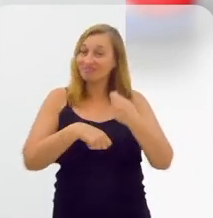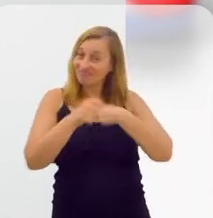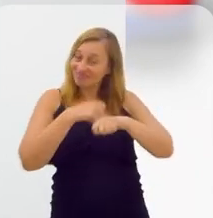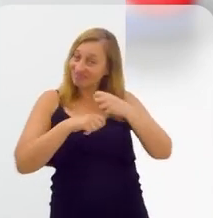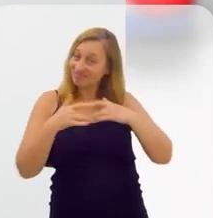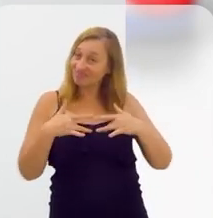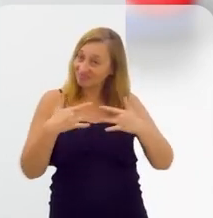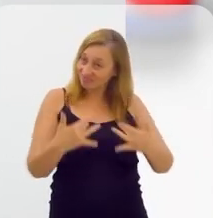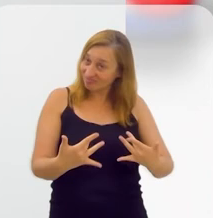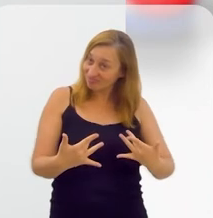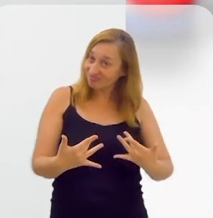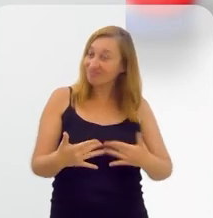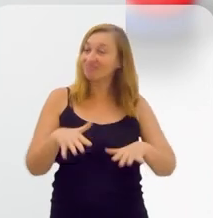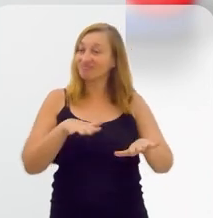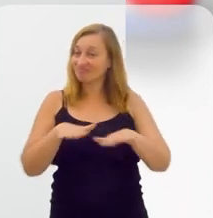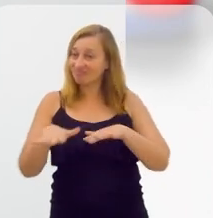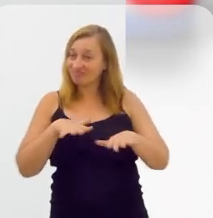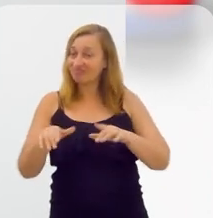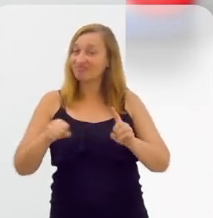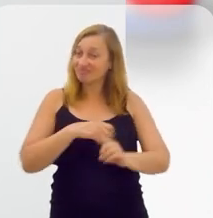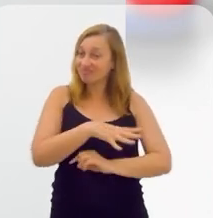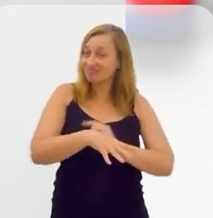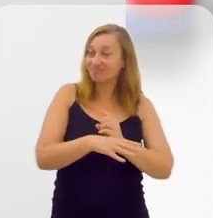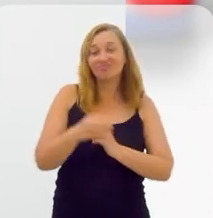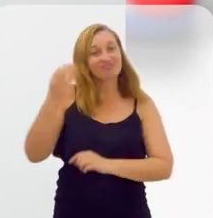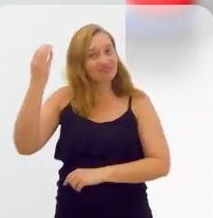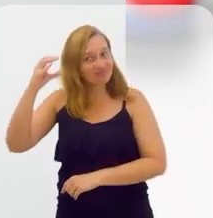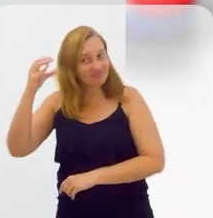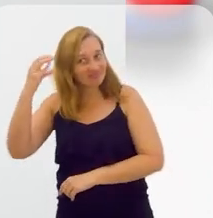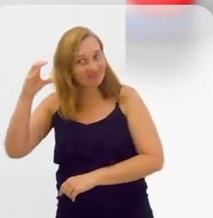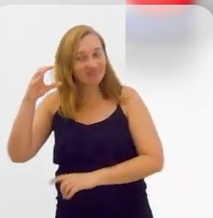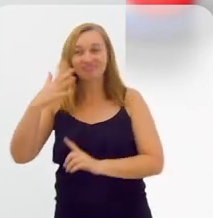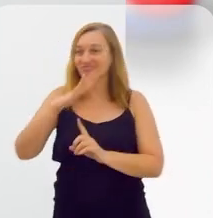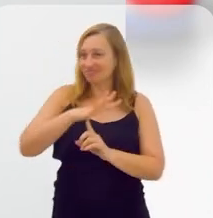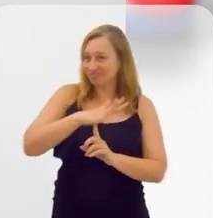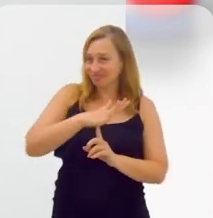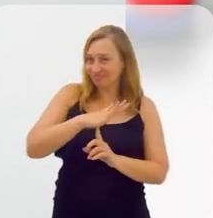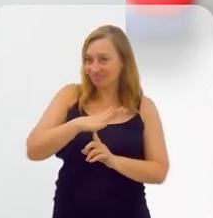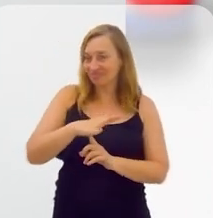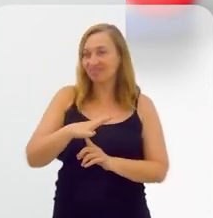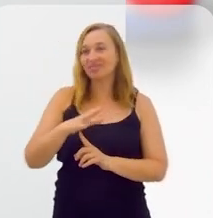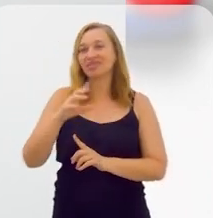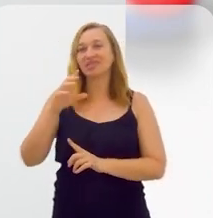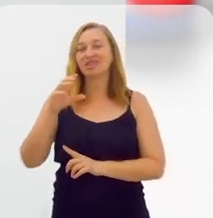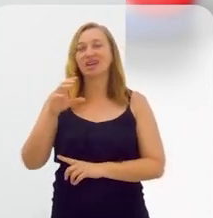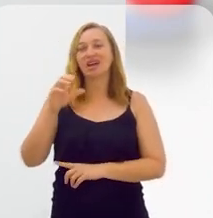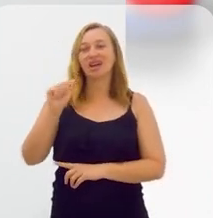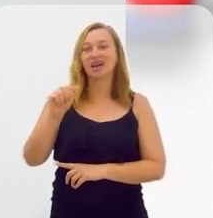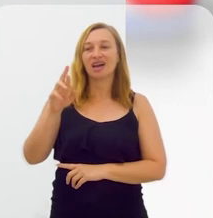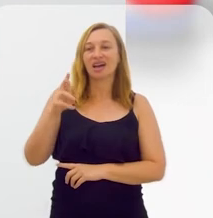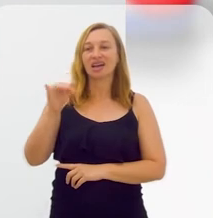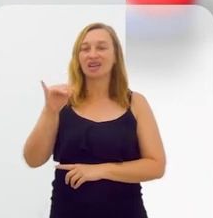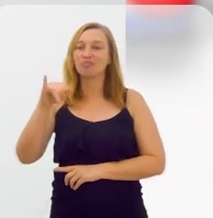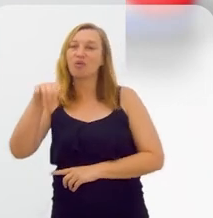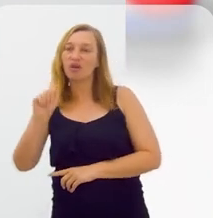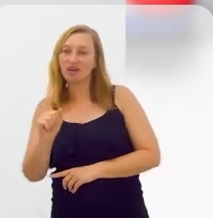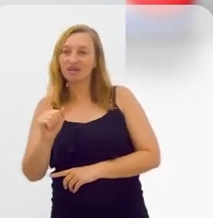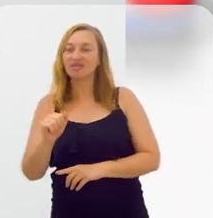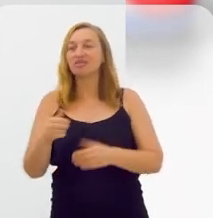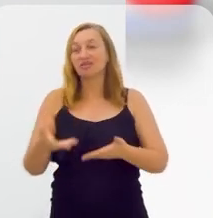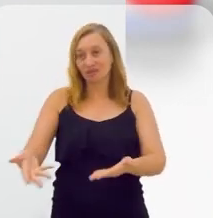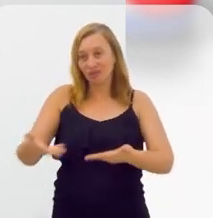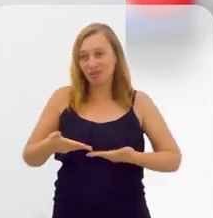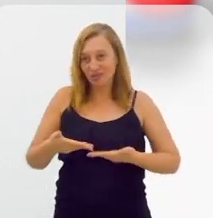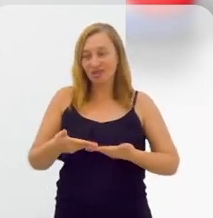economia solidária, conheça o movimento social de Niterói, conheça as feiras do Circuito Arariboia. E o